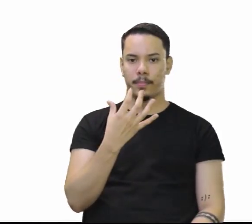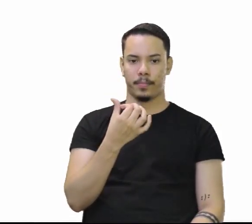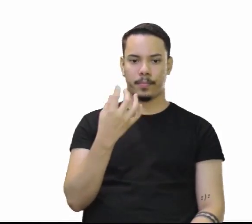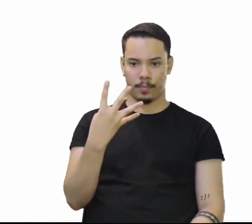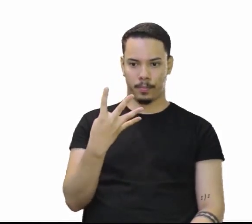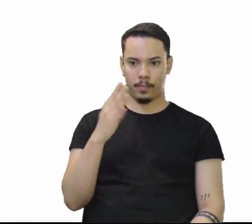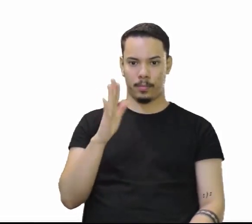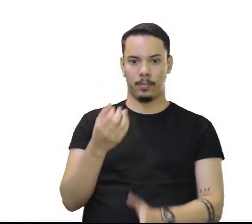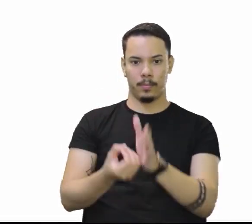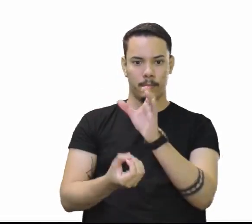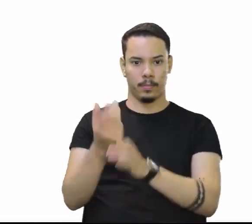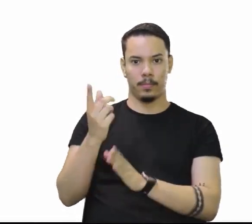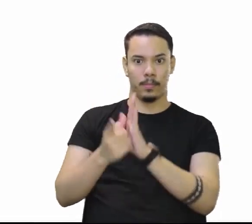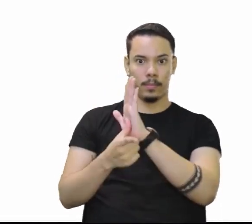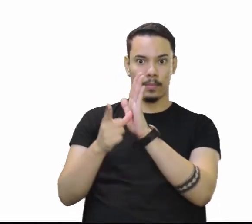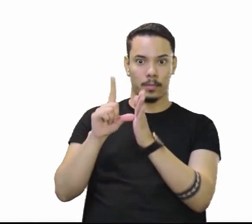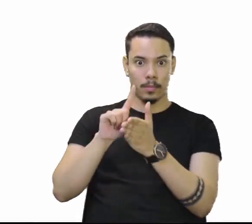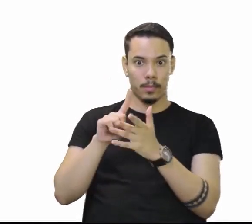364.